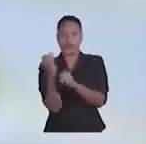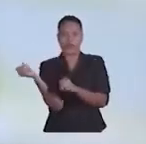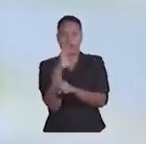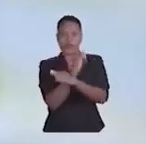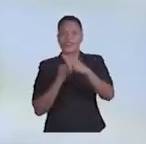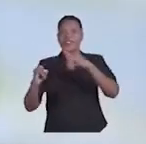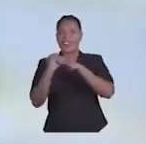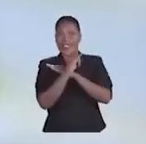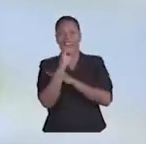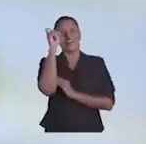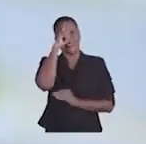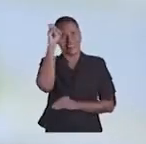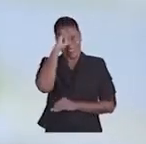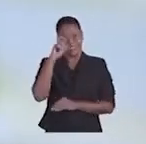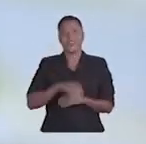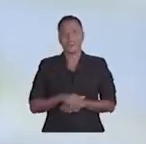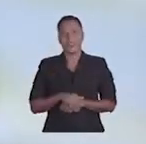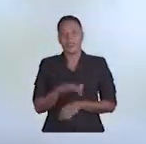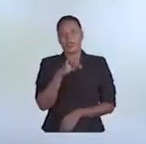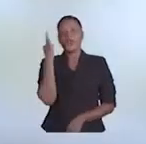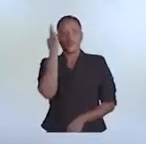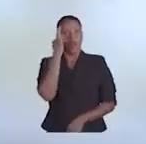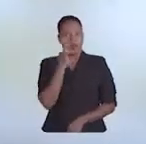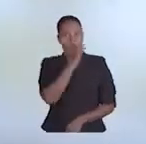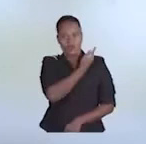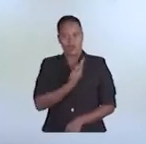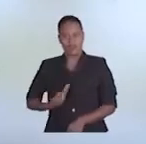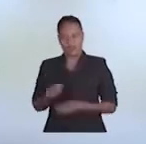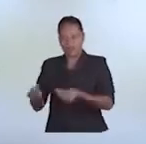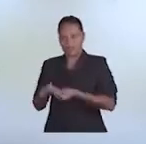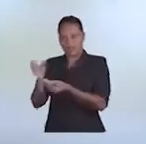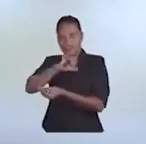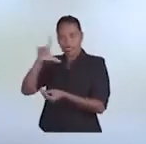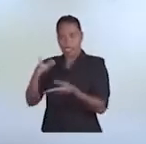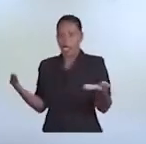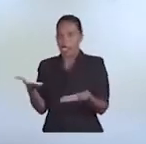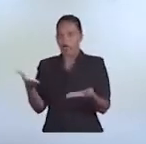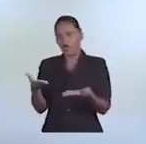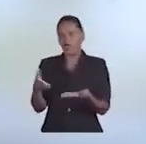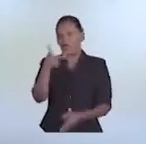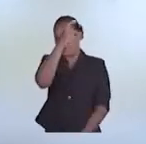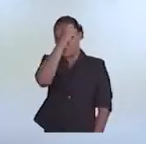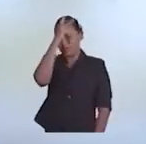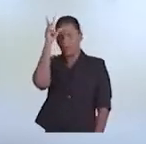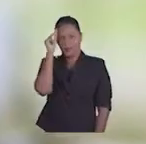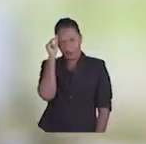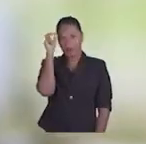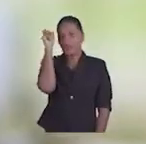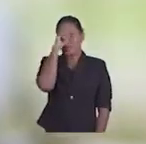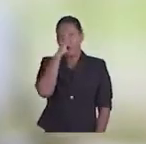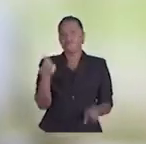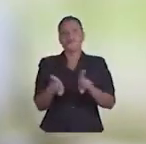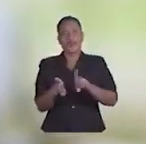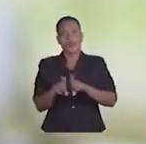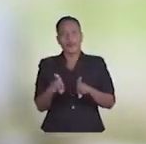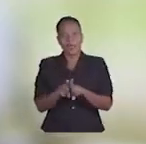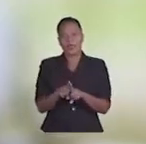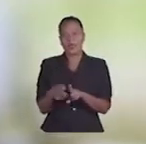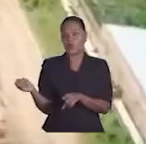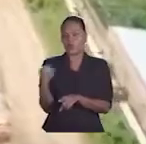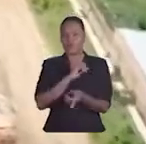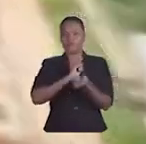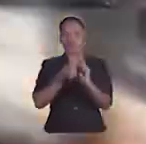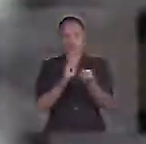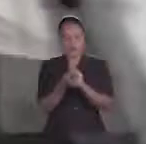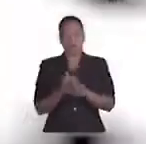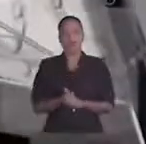Fazer promessa é fácil. Eu sei onde o calo aperta. Quando a gente conhece o problema, fica muito mais fácil garantir a solução. As filas de urgência e a